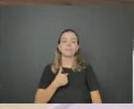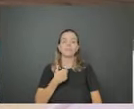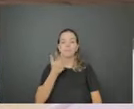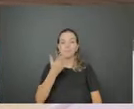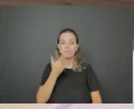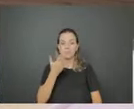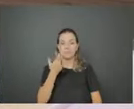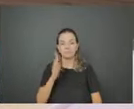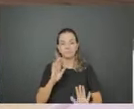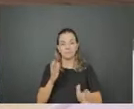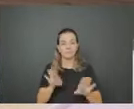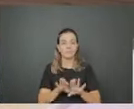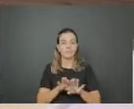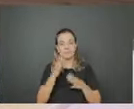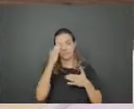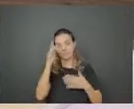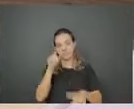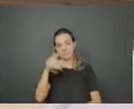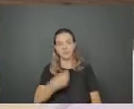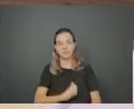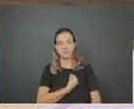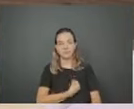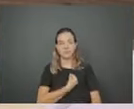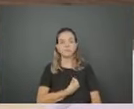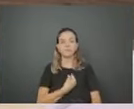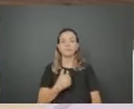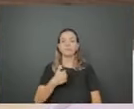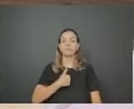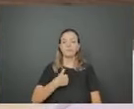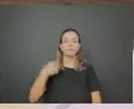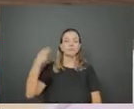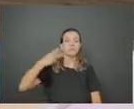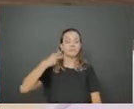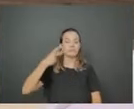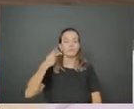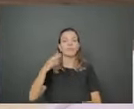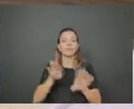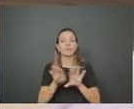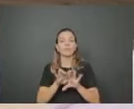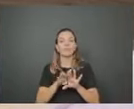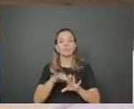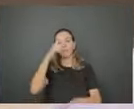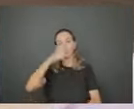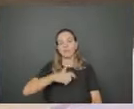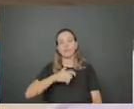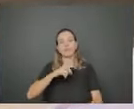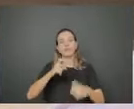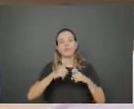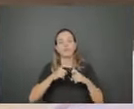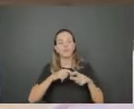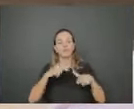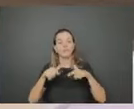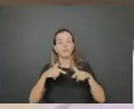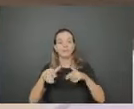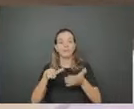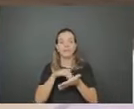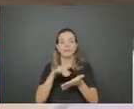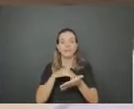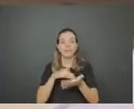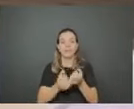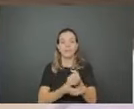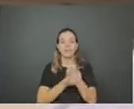sua presença. Eu, além de vereadora, coronel, sou médica legista e trabalhei na Secretaria de Segurança durante 27 anos